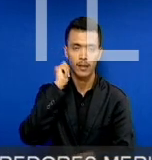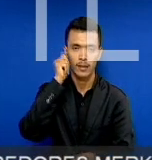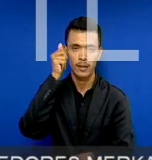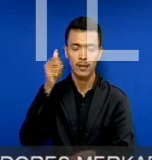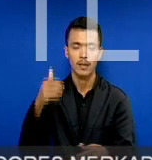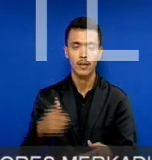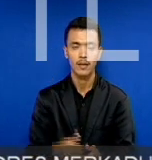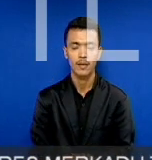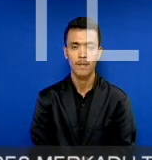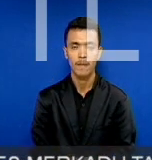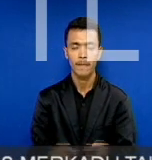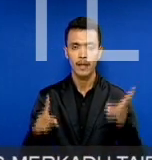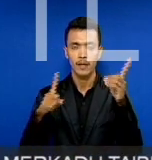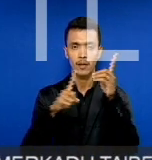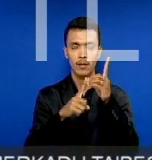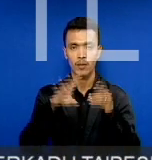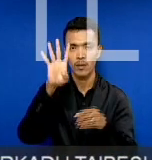iha Melbourne loron